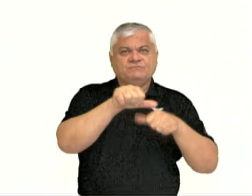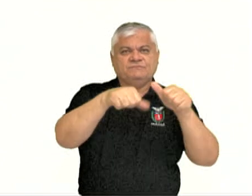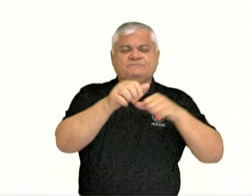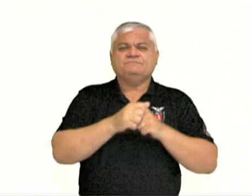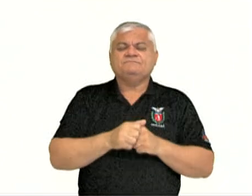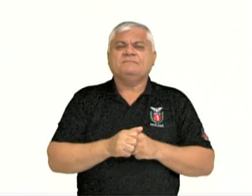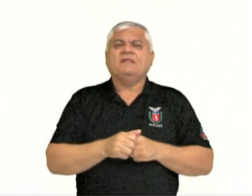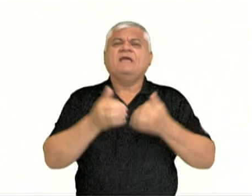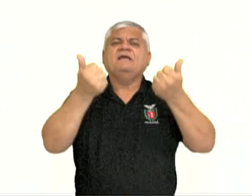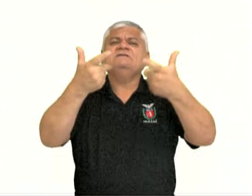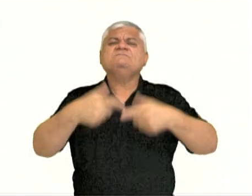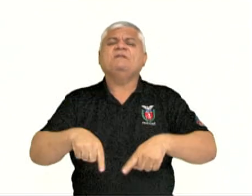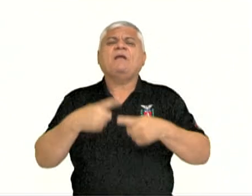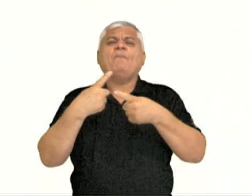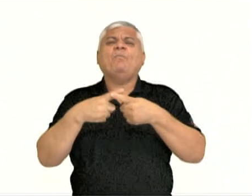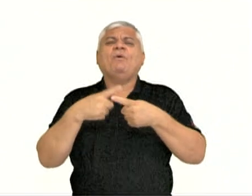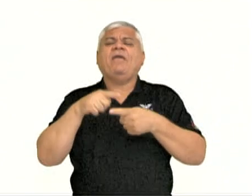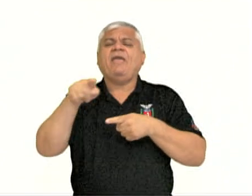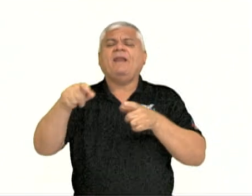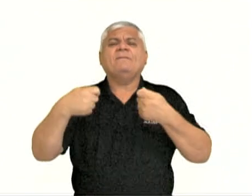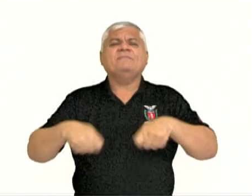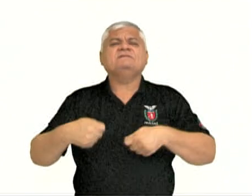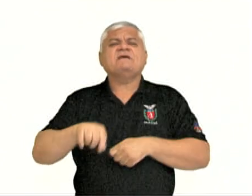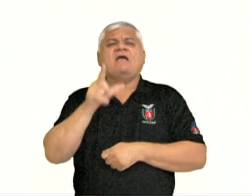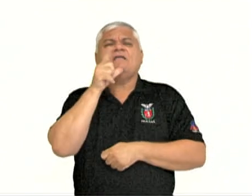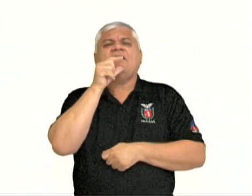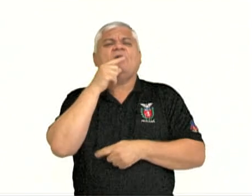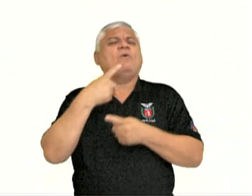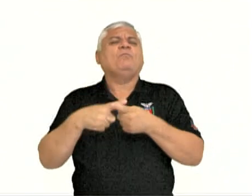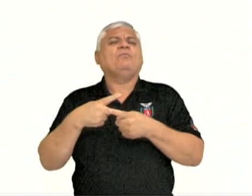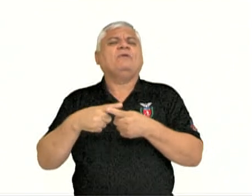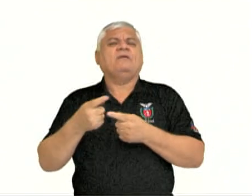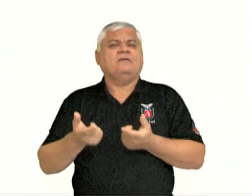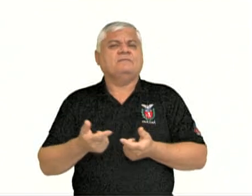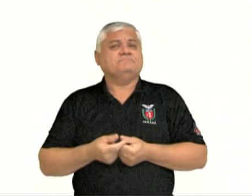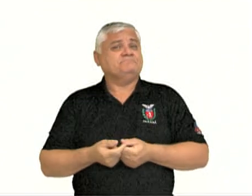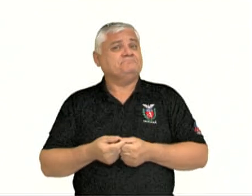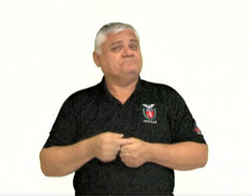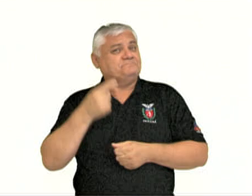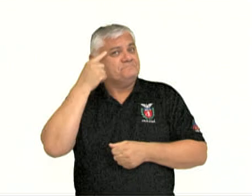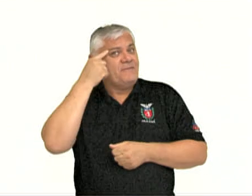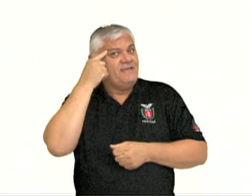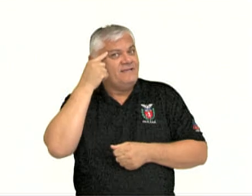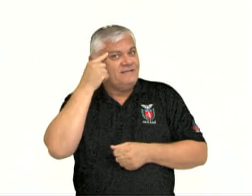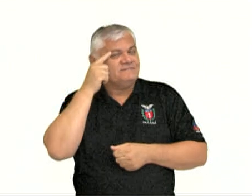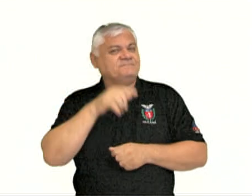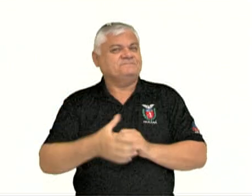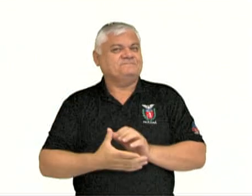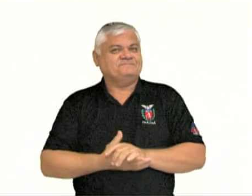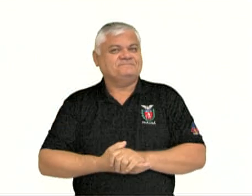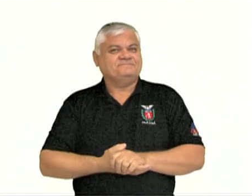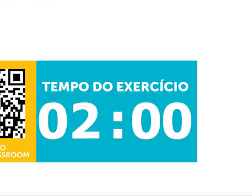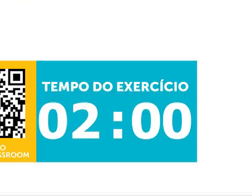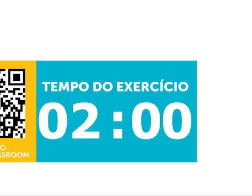as briófitas são plantas que necessitam de água para a reprodução. Pensa lá um pouquinho então.